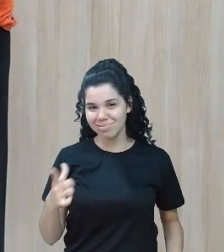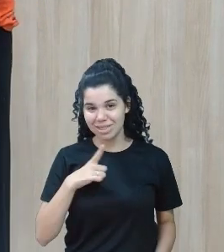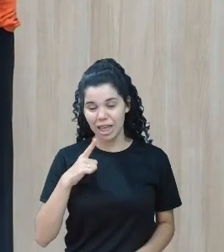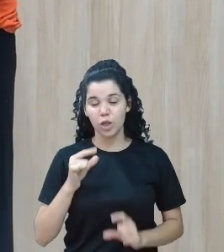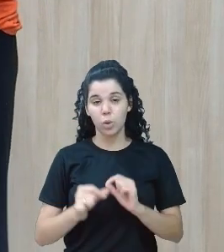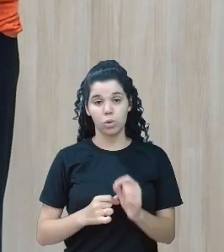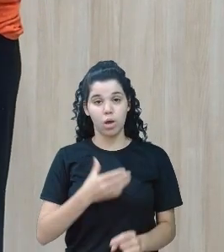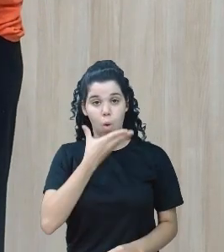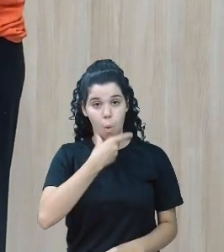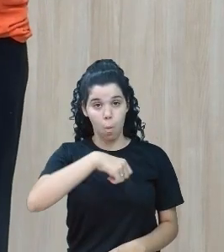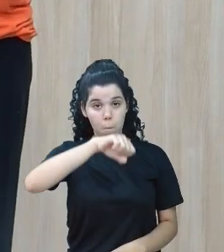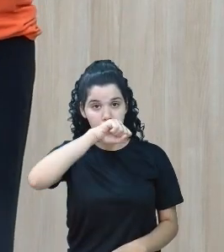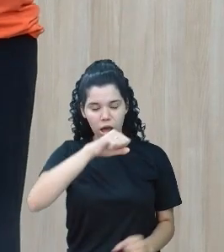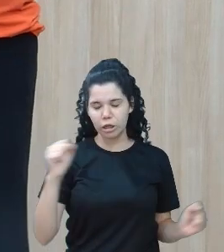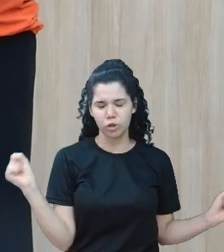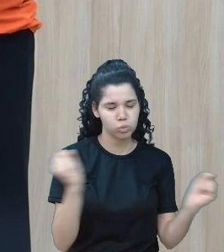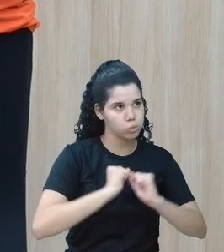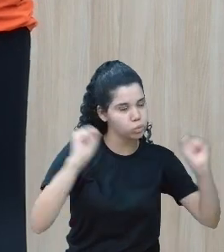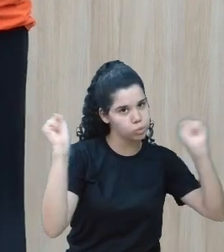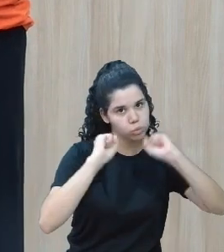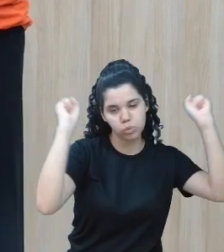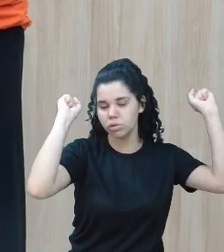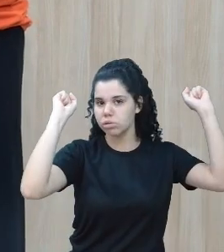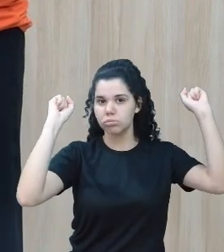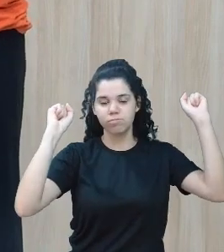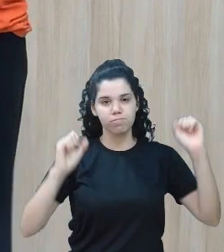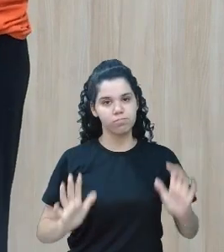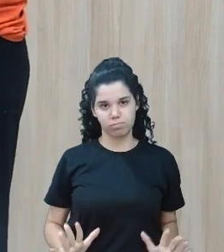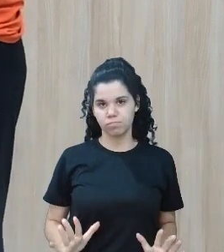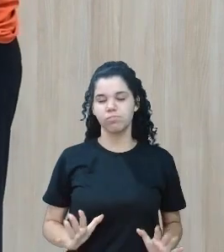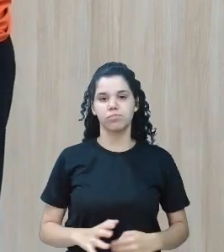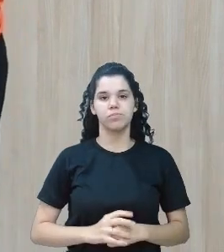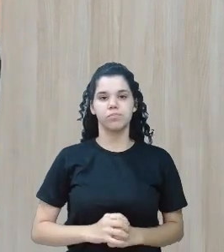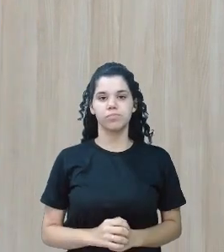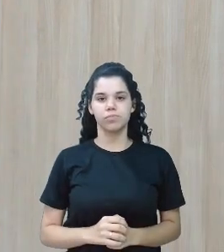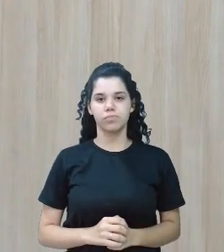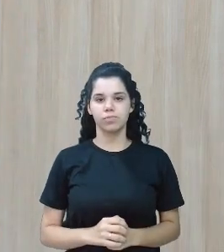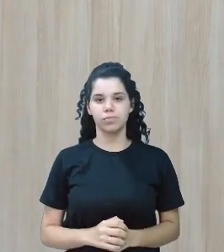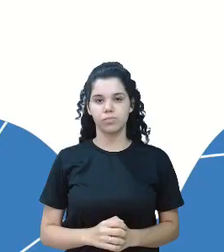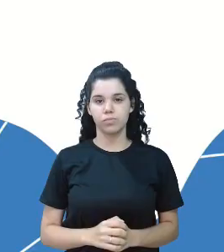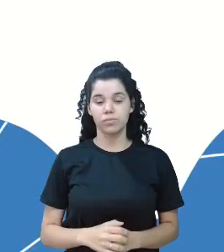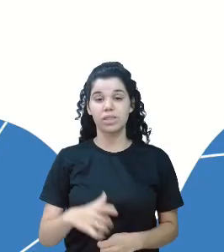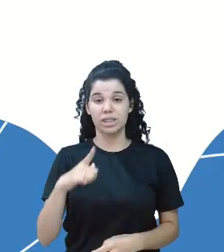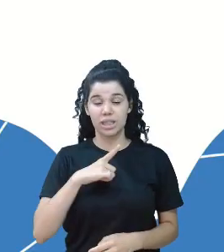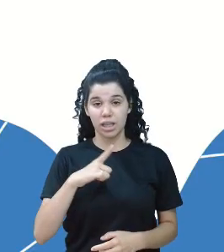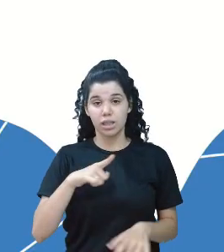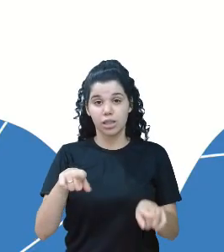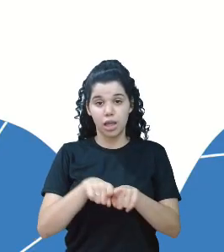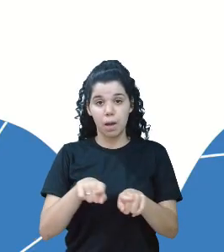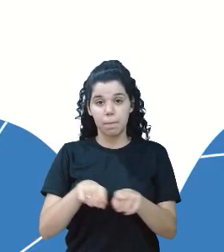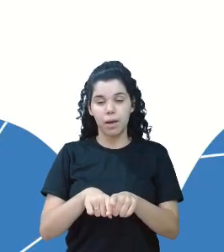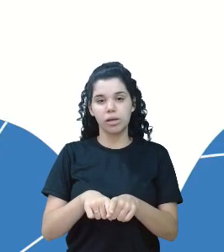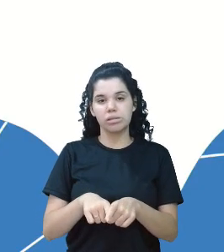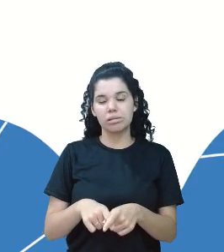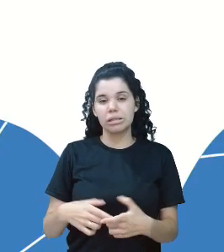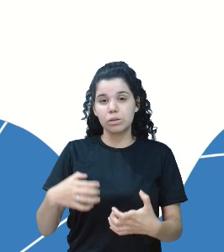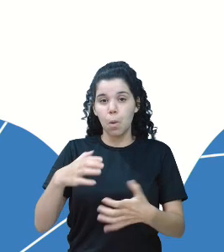pai da moça, que era uma onça, ou seja, que era uma pessoa muito braba. A gente tem a dificuldade de se mandar